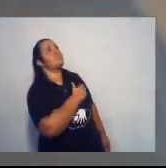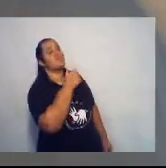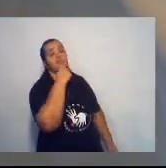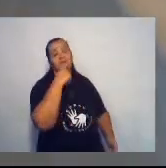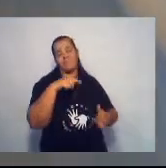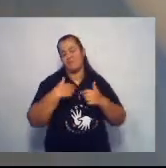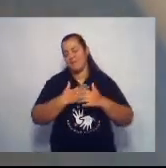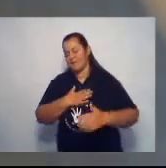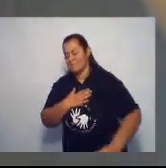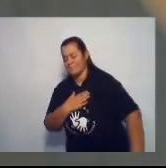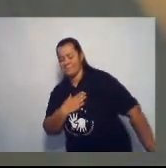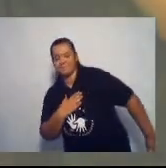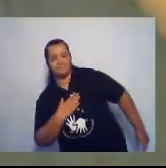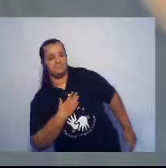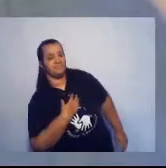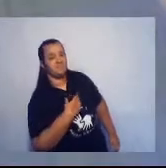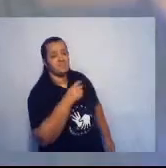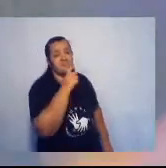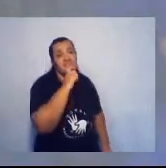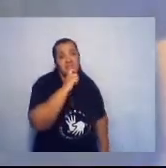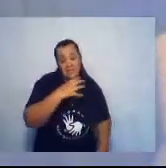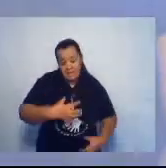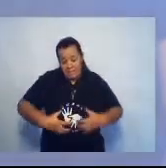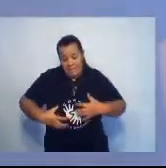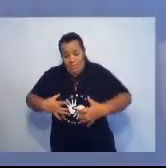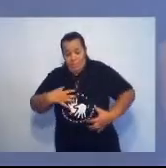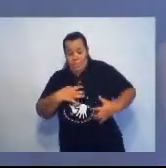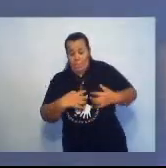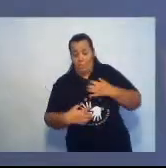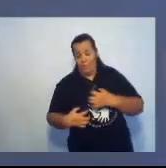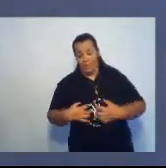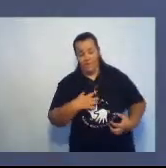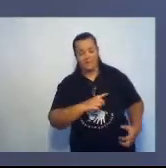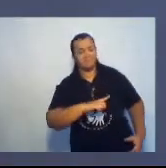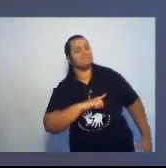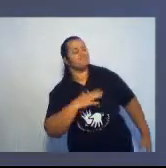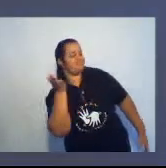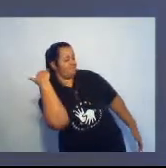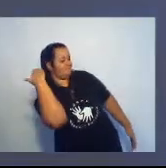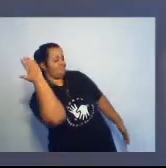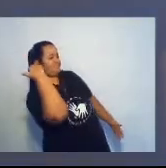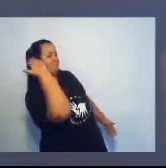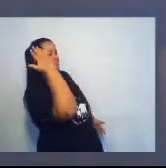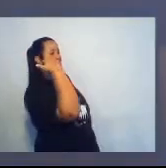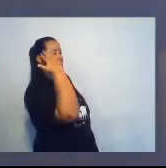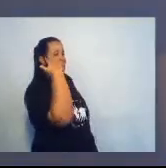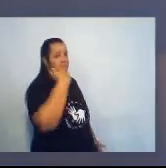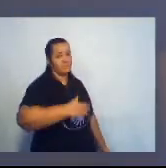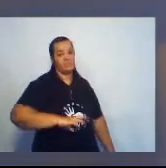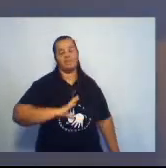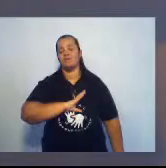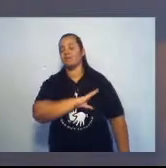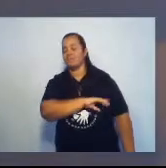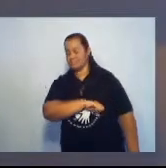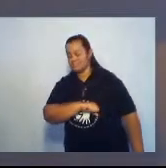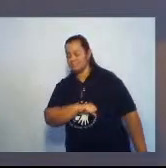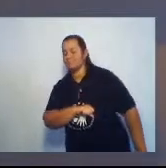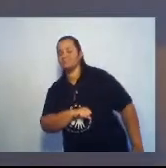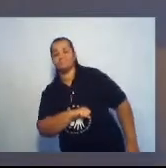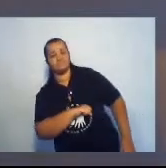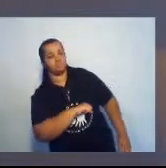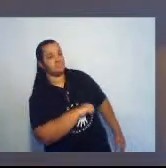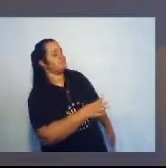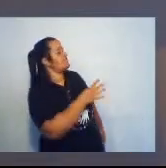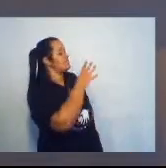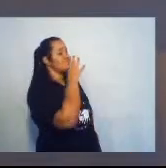Viciando outra boca como fez com a minha. Esse frio na barriga já me pertenceu. Ele só tá te amando